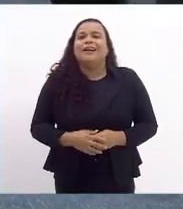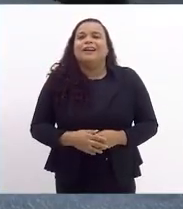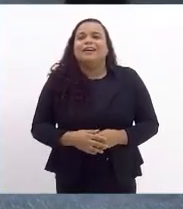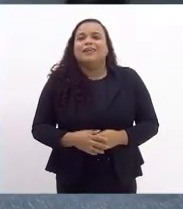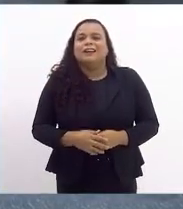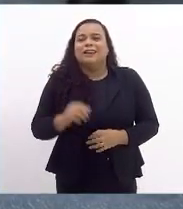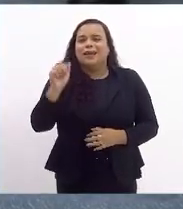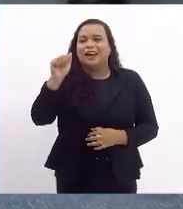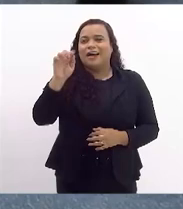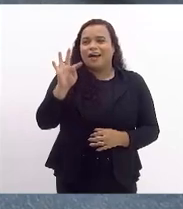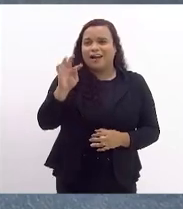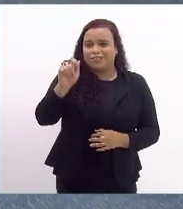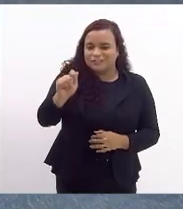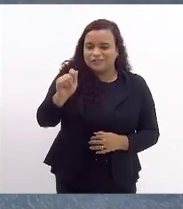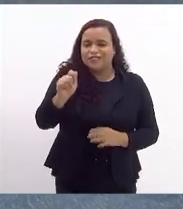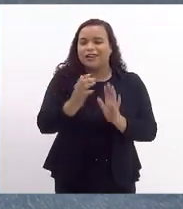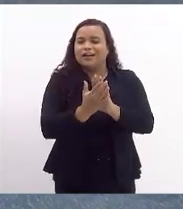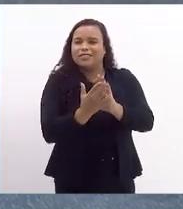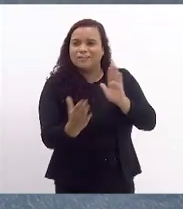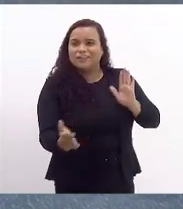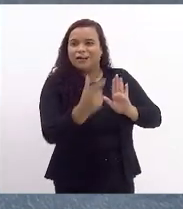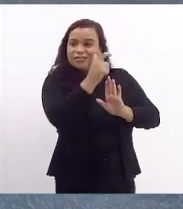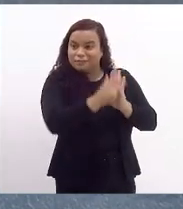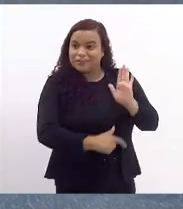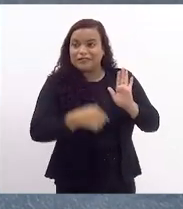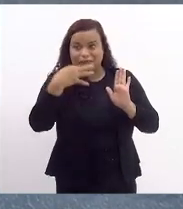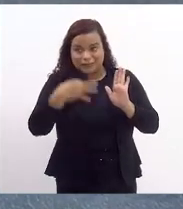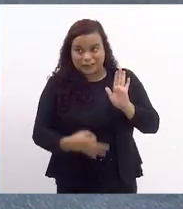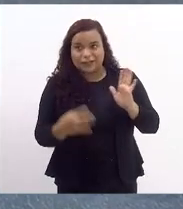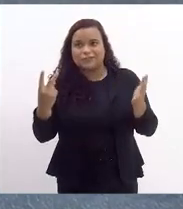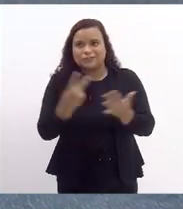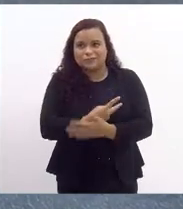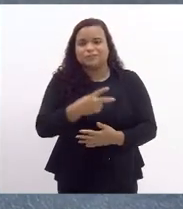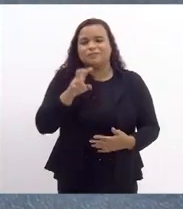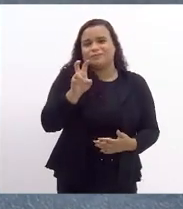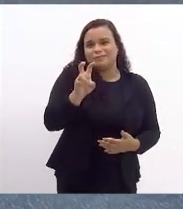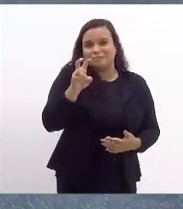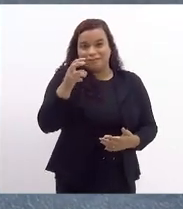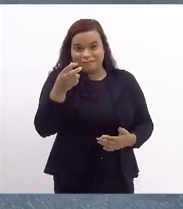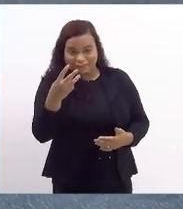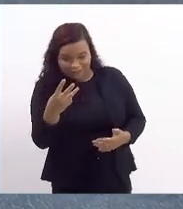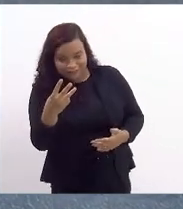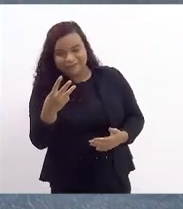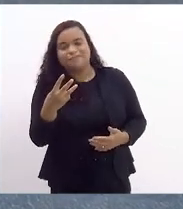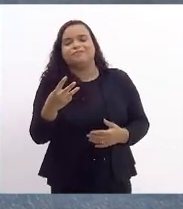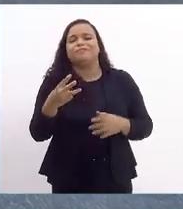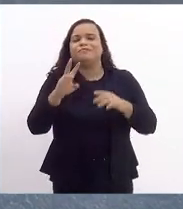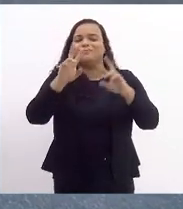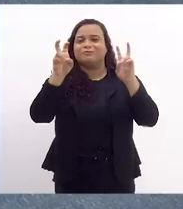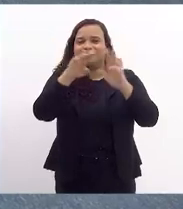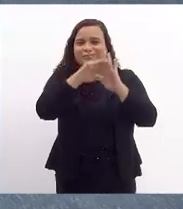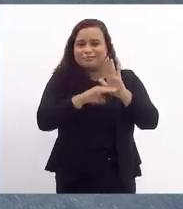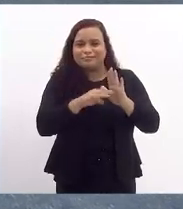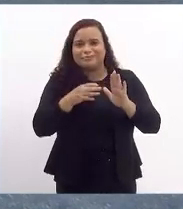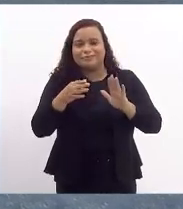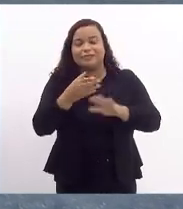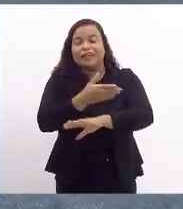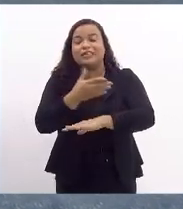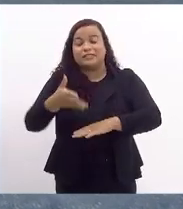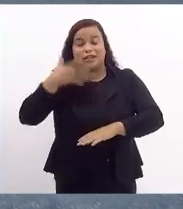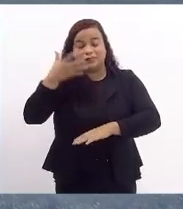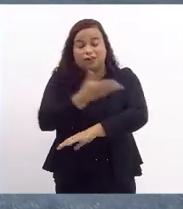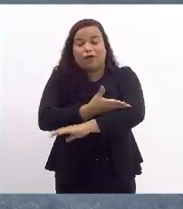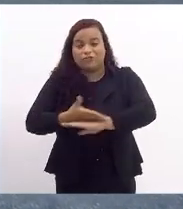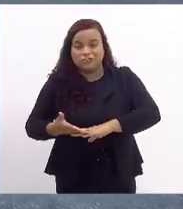ata reflete com exatidão ocorrido na 53ª sessão ordinária que iniciada